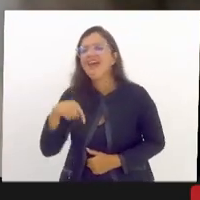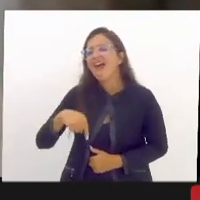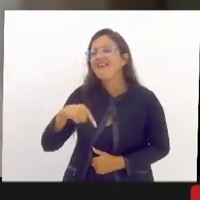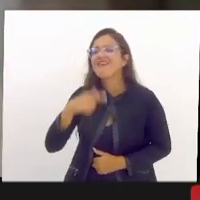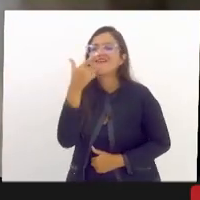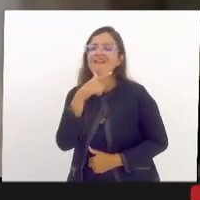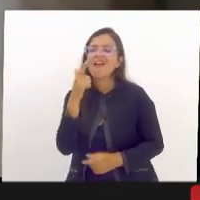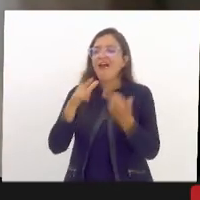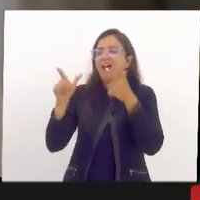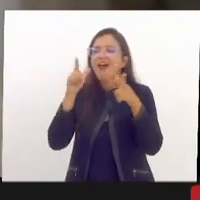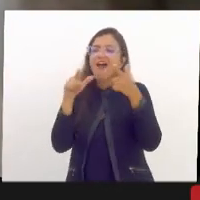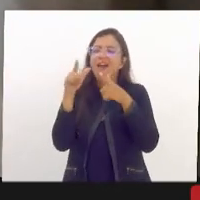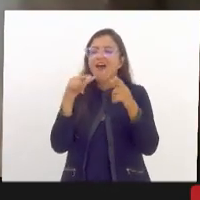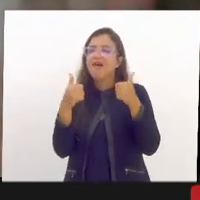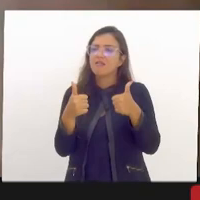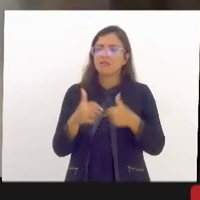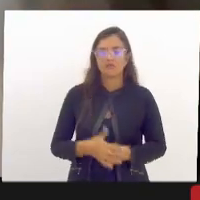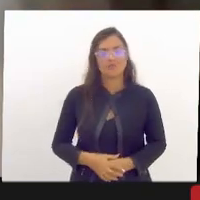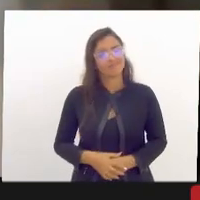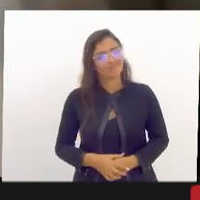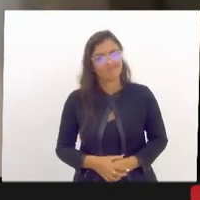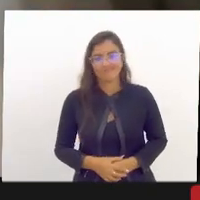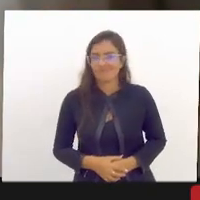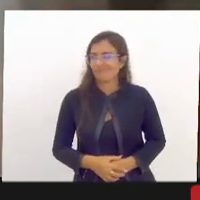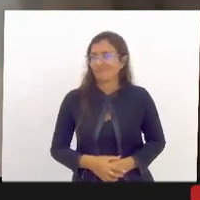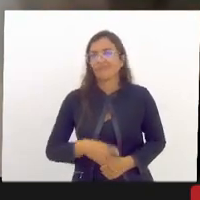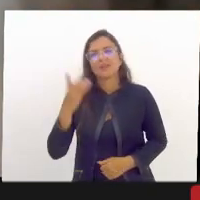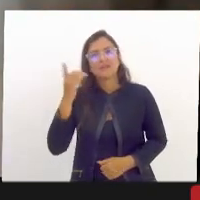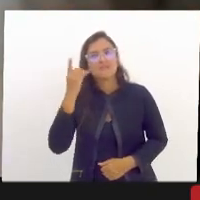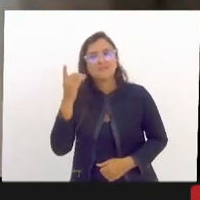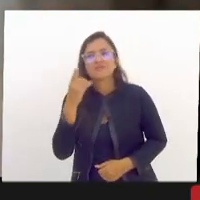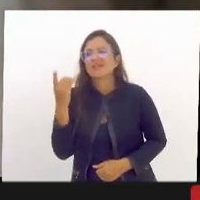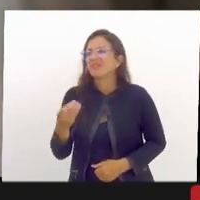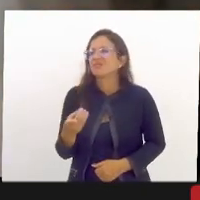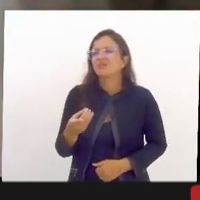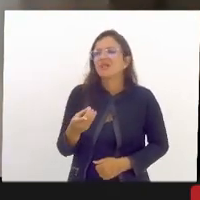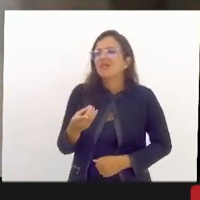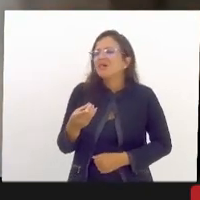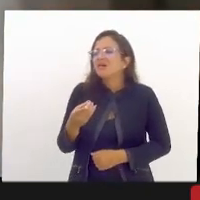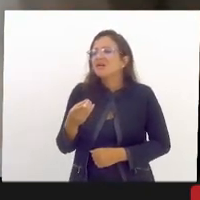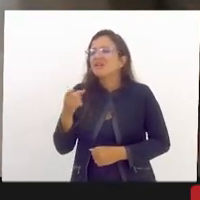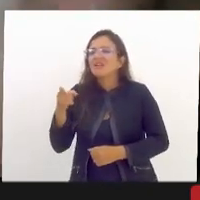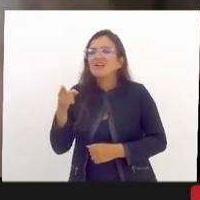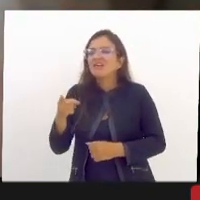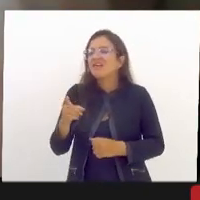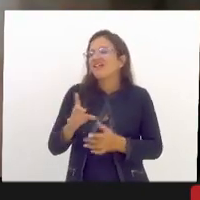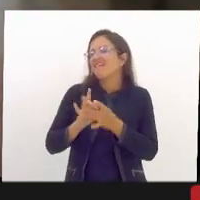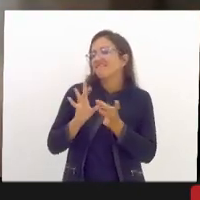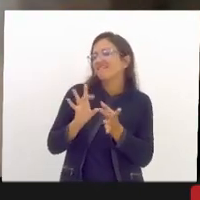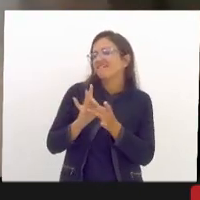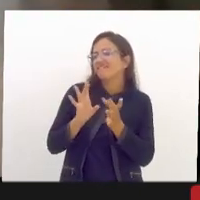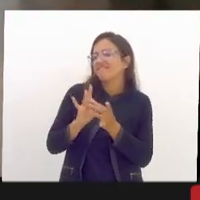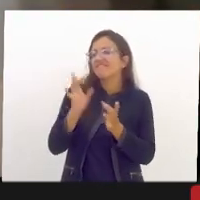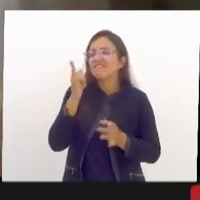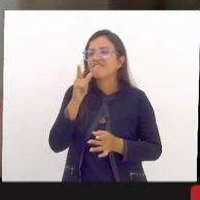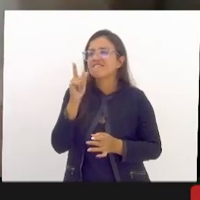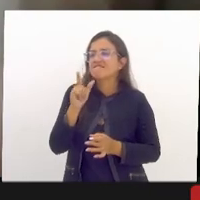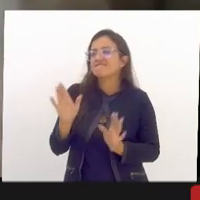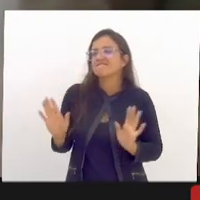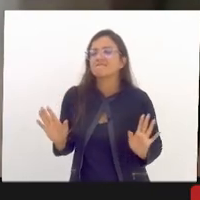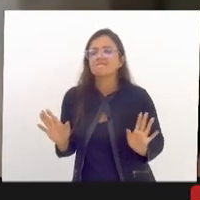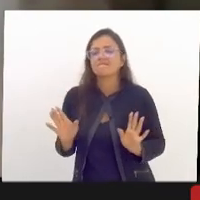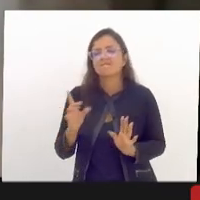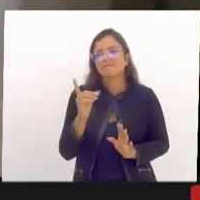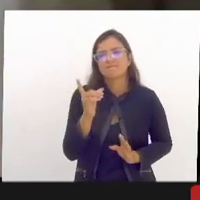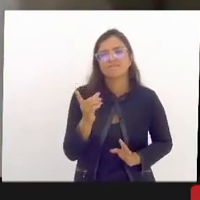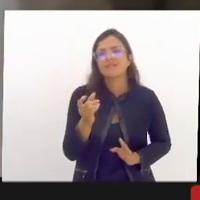uma situação que não está definido quanto deputado vai dar, quanto assembleia vai dar. Tem várias brechas que ele pode entrar muito antes